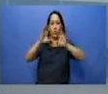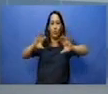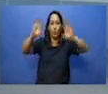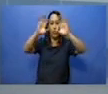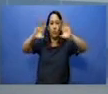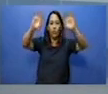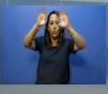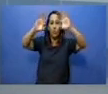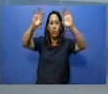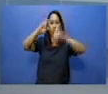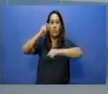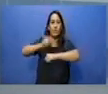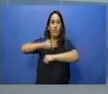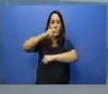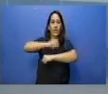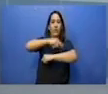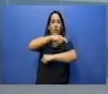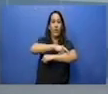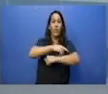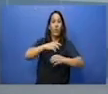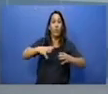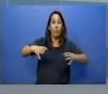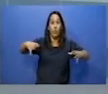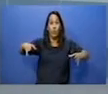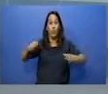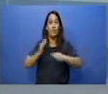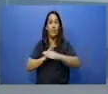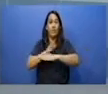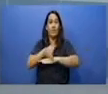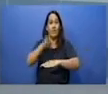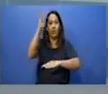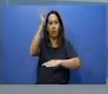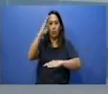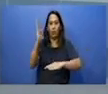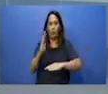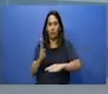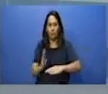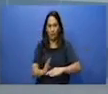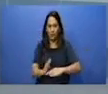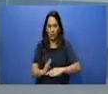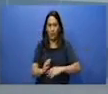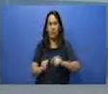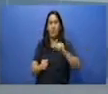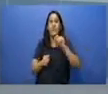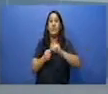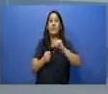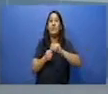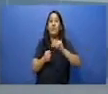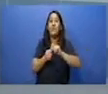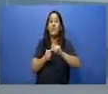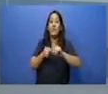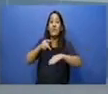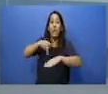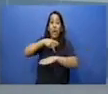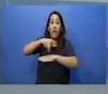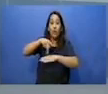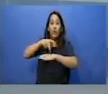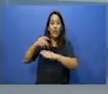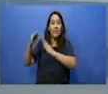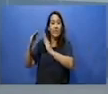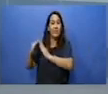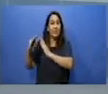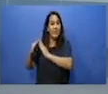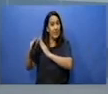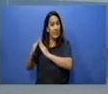gigante pode chegar ao Brasil. Uma nuvem de gafanhotos formou-se no Paraguai e viajou para